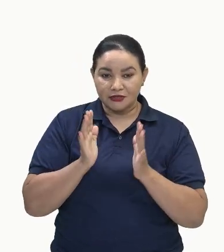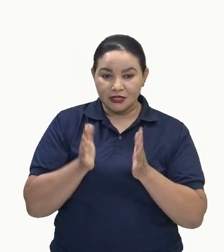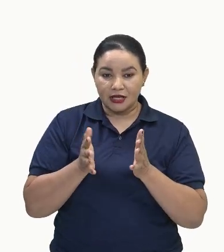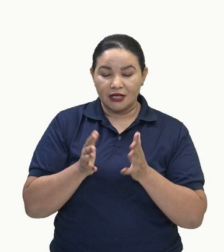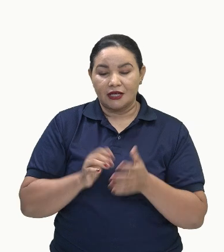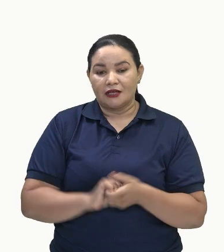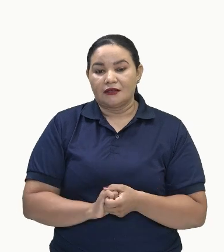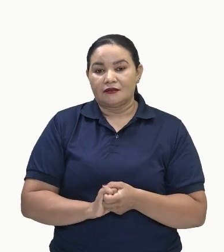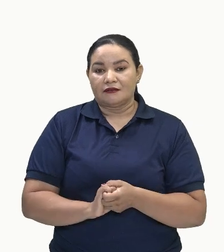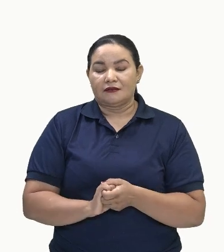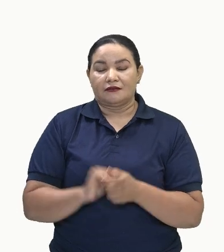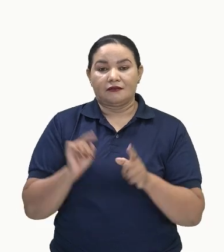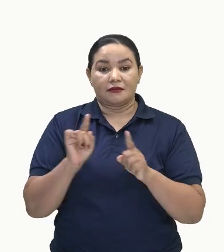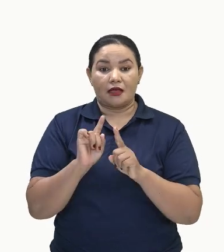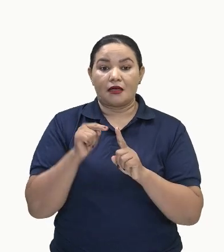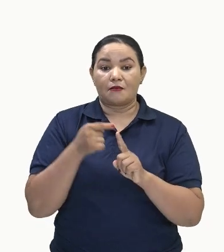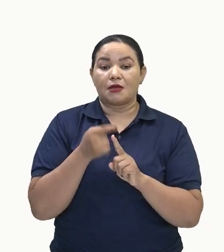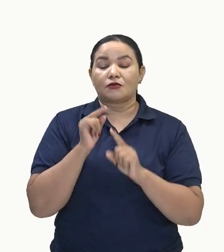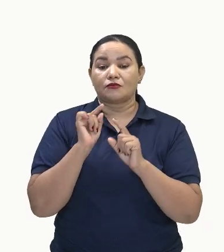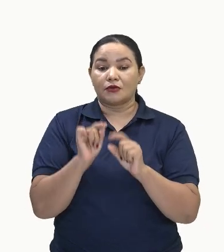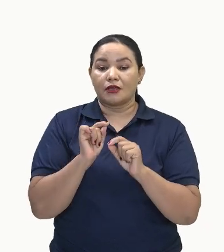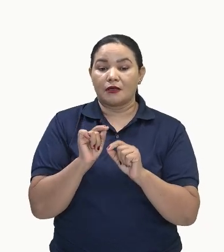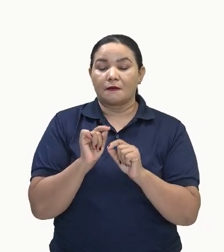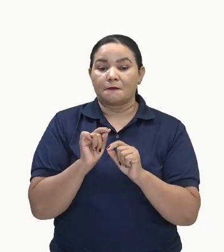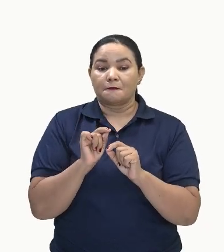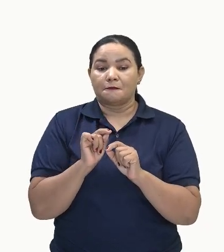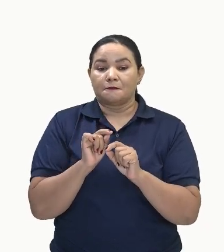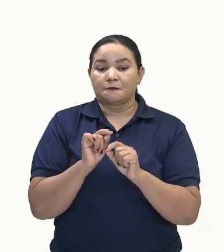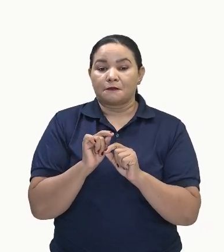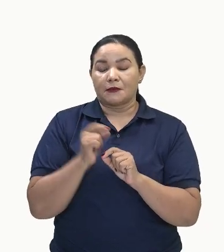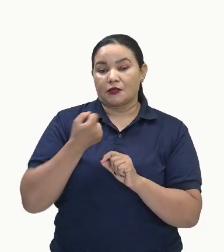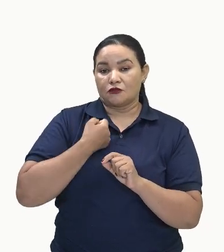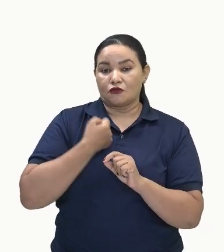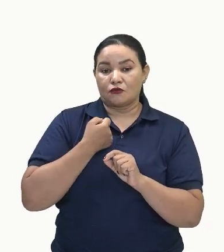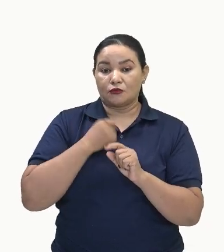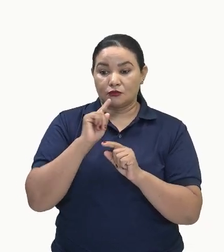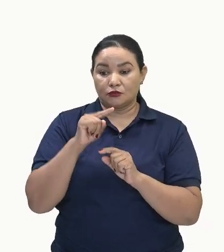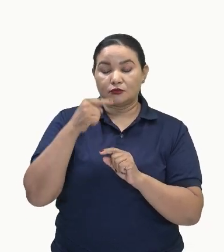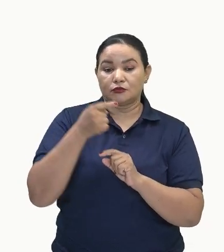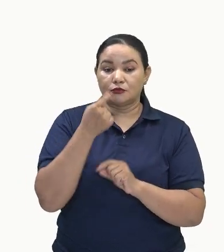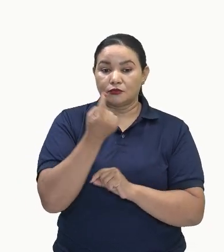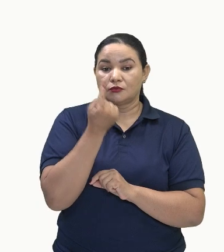além disso, qualquer número elevado ao expoente 1 é ele mesmo.